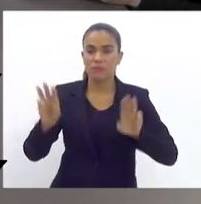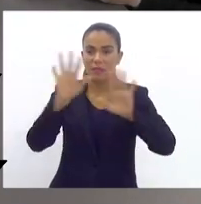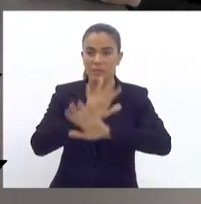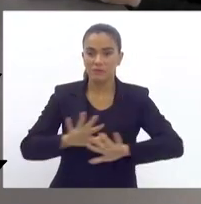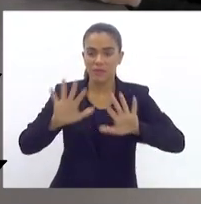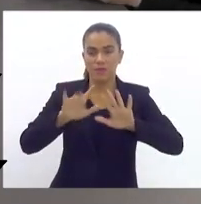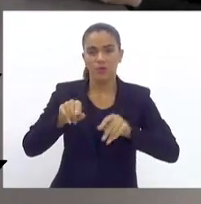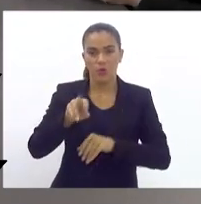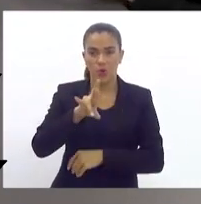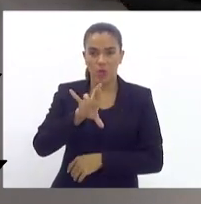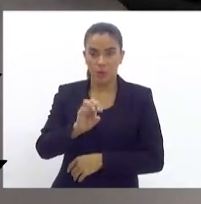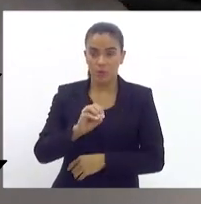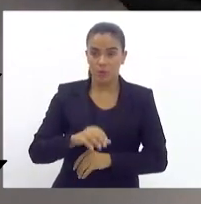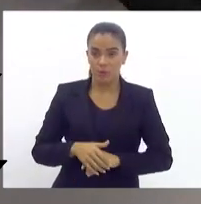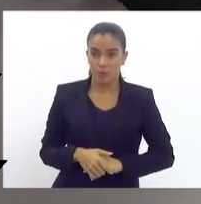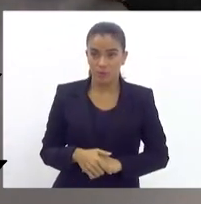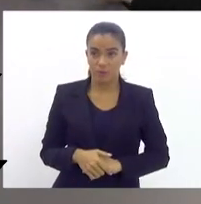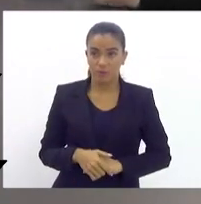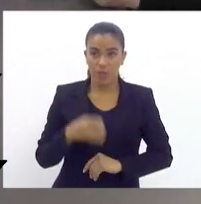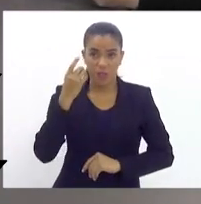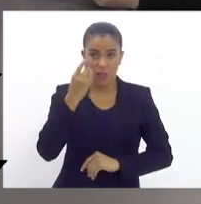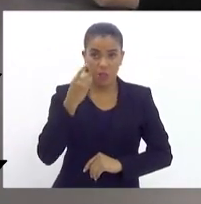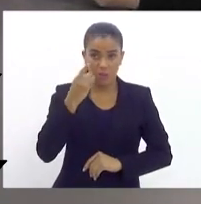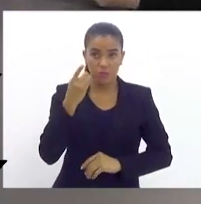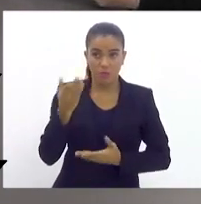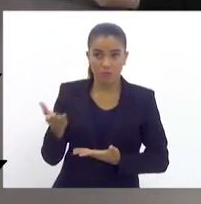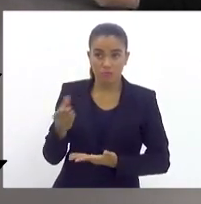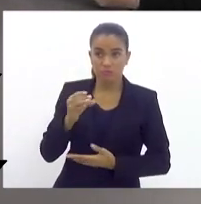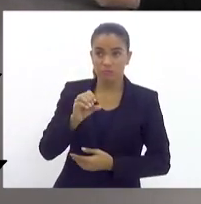Janeiro. Parecer, deputado doutor Serginho.